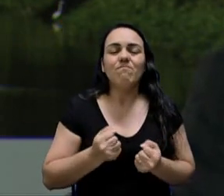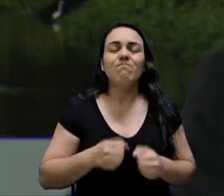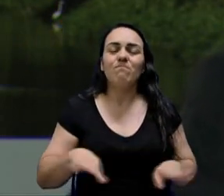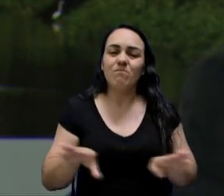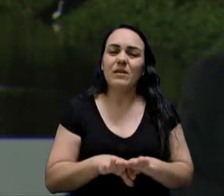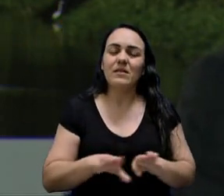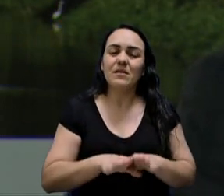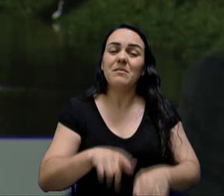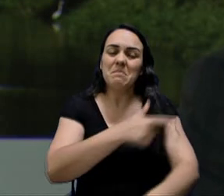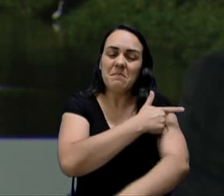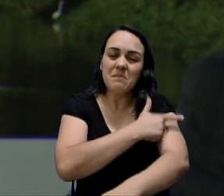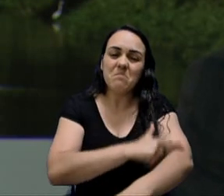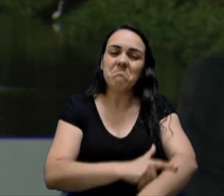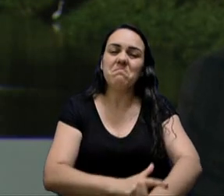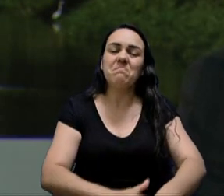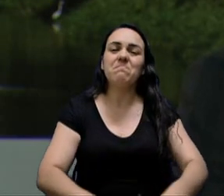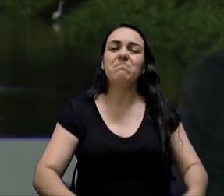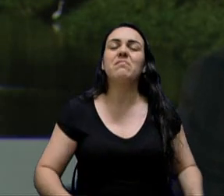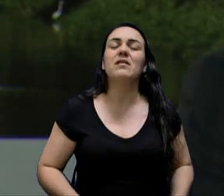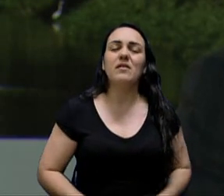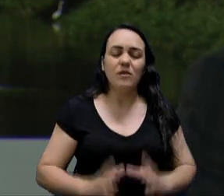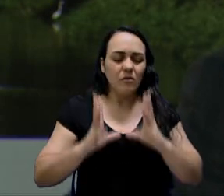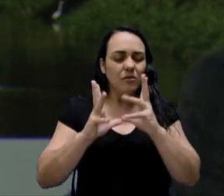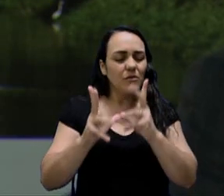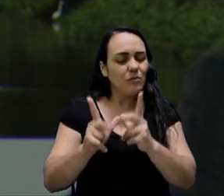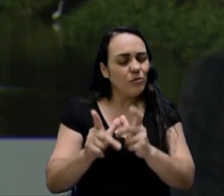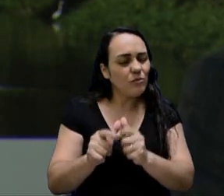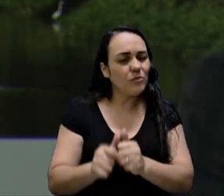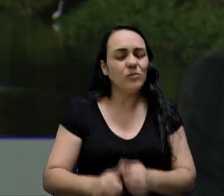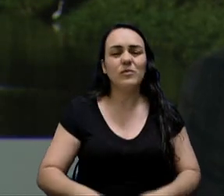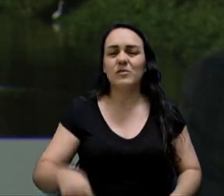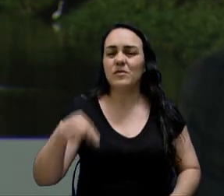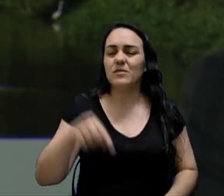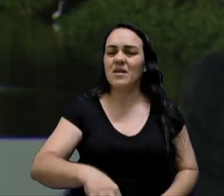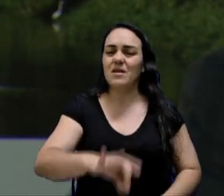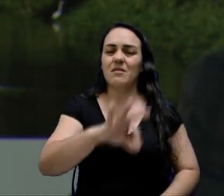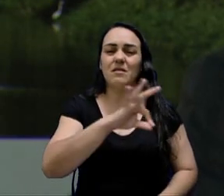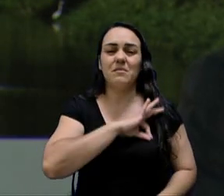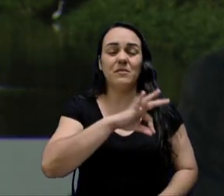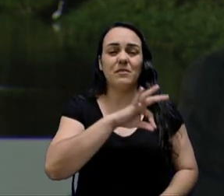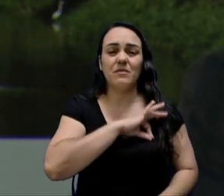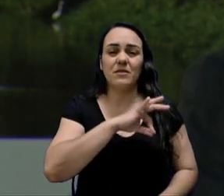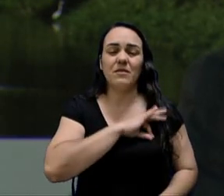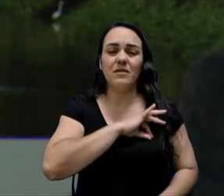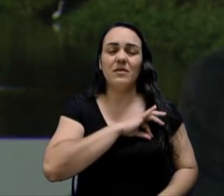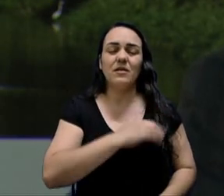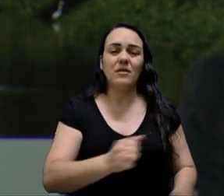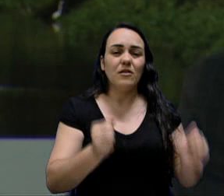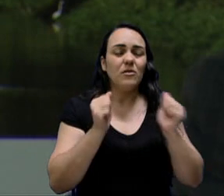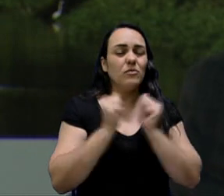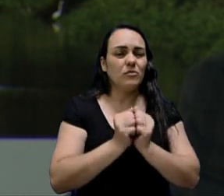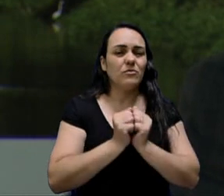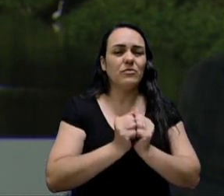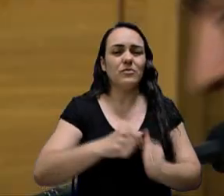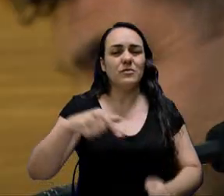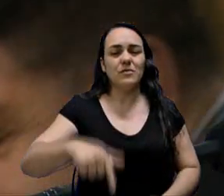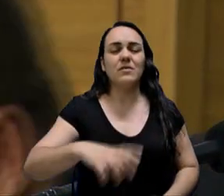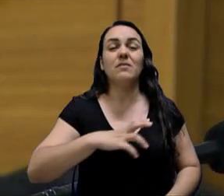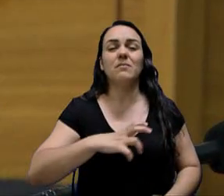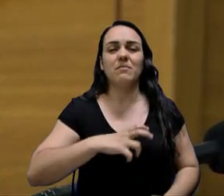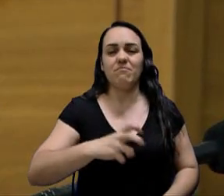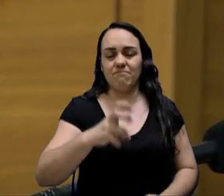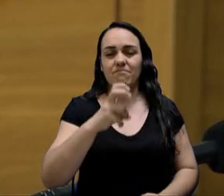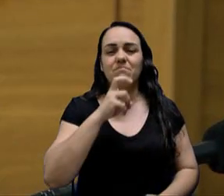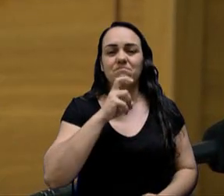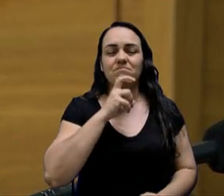essa honraria com os policiais civis que compõem o Departamento de Polícia Judiciária Interior Sorocaba de